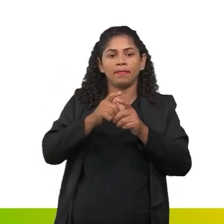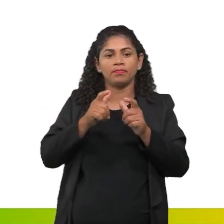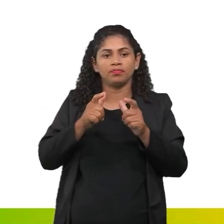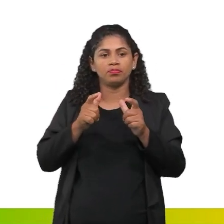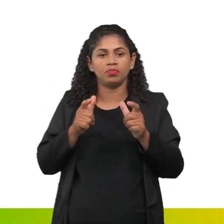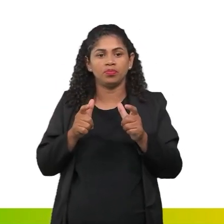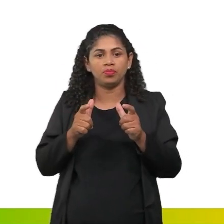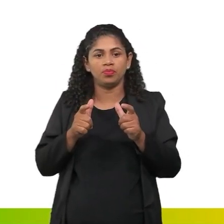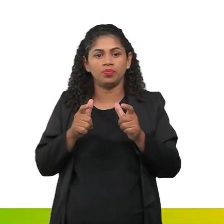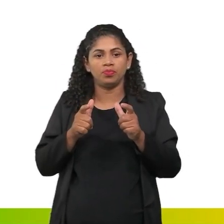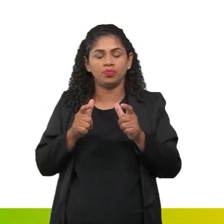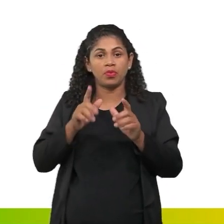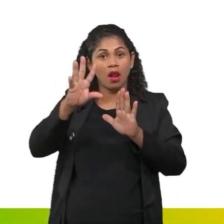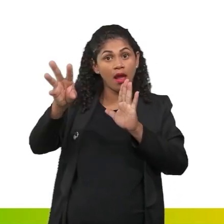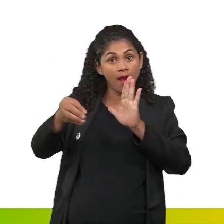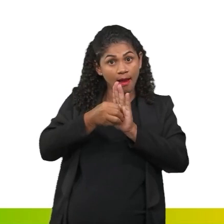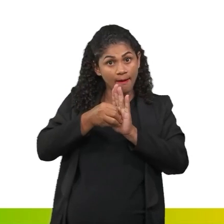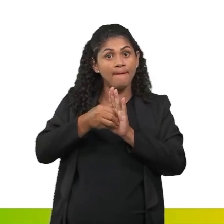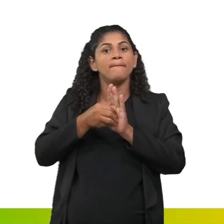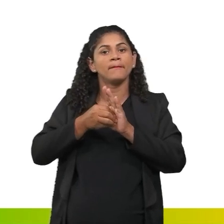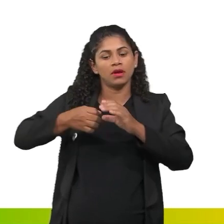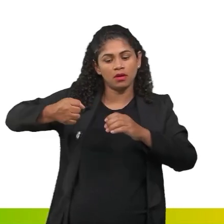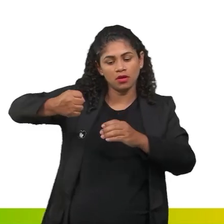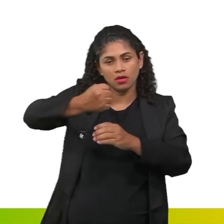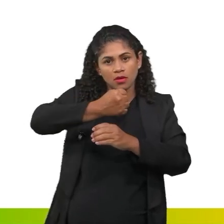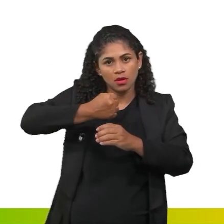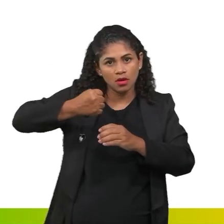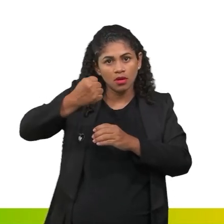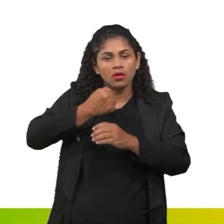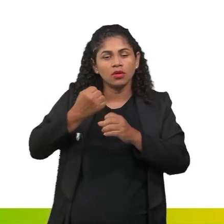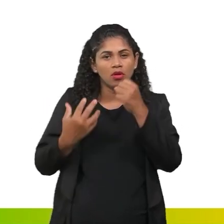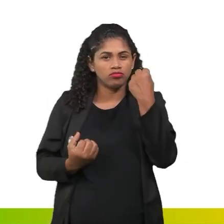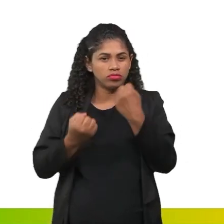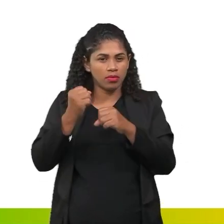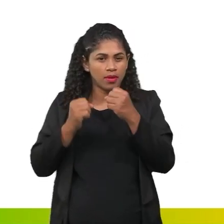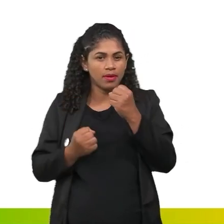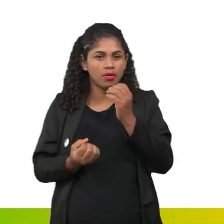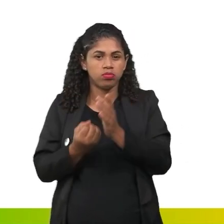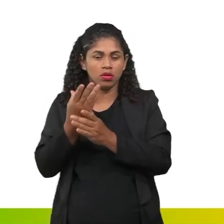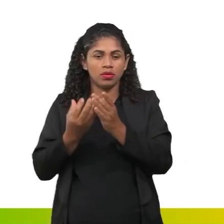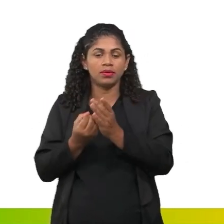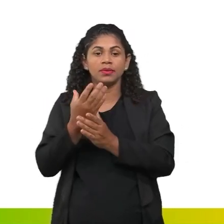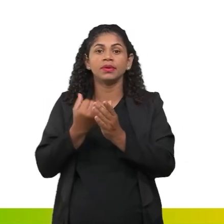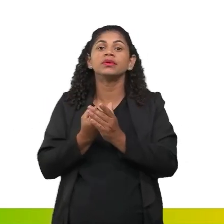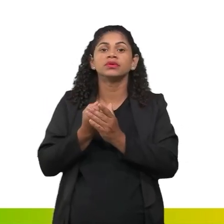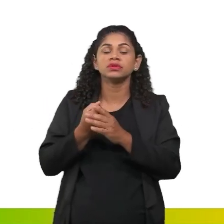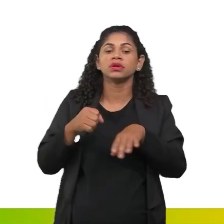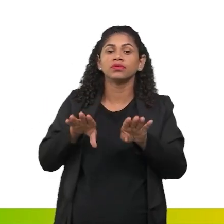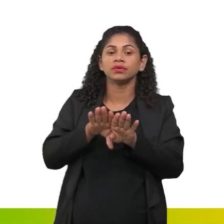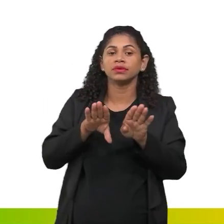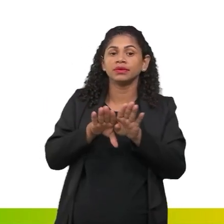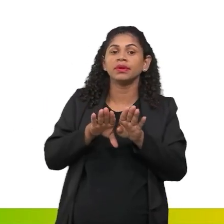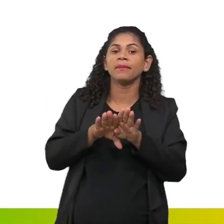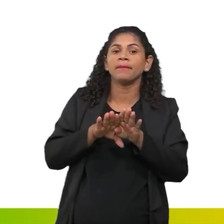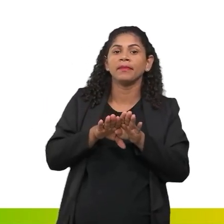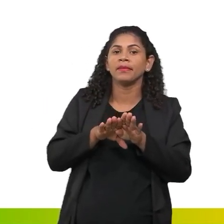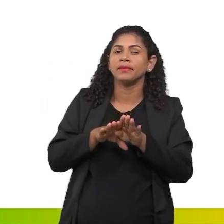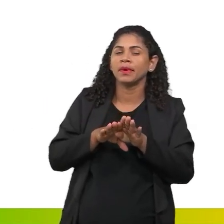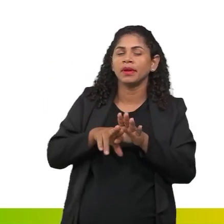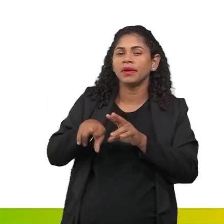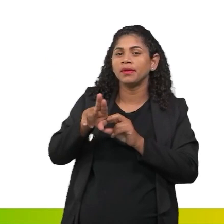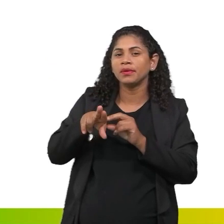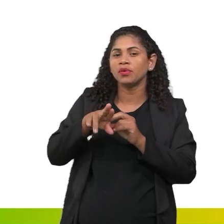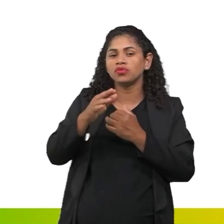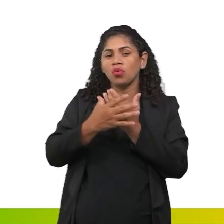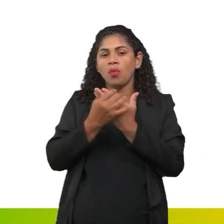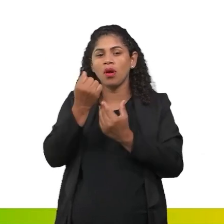ampliamente aplicada tanto em contextos industriais quanto em produções artesanais. Com base nessas